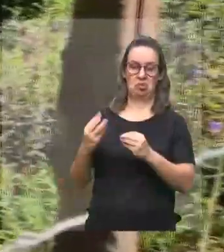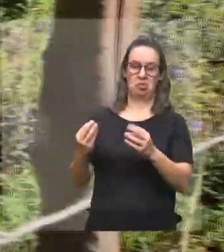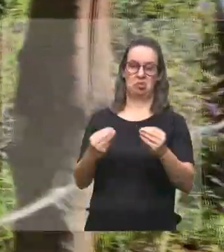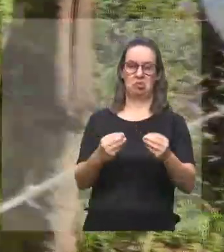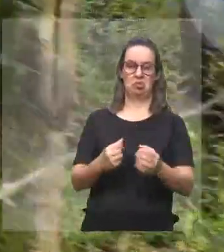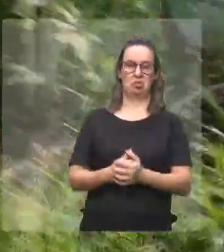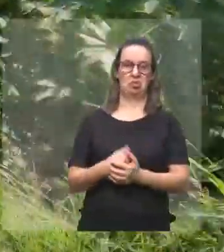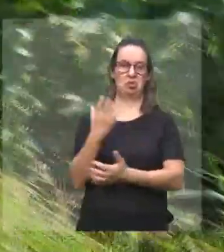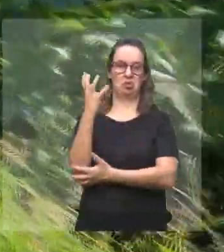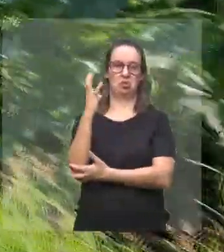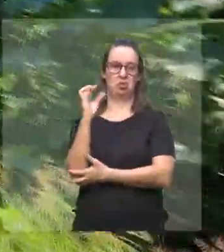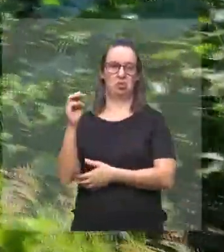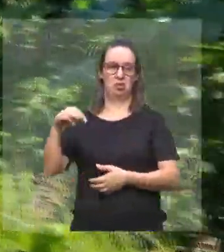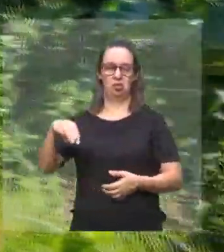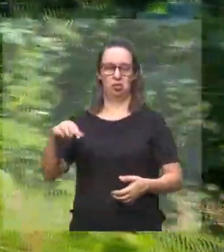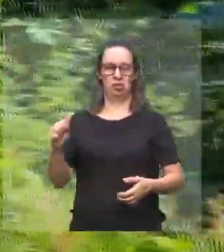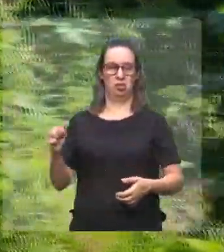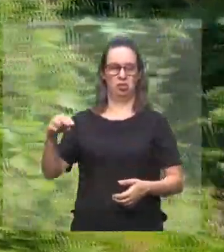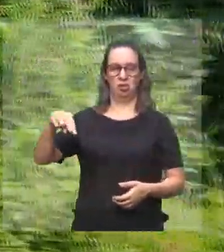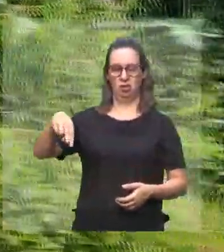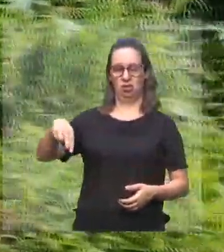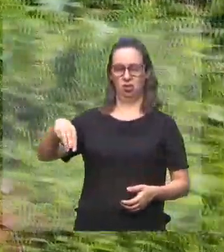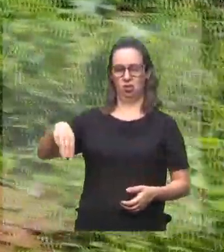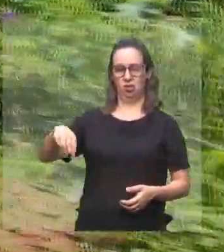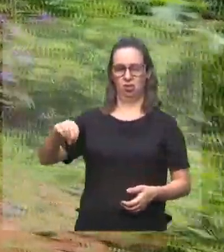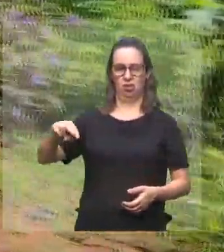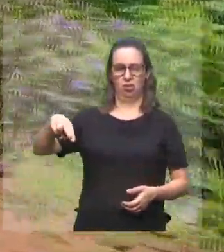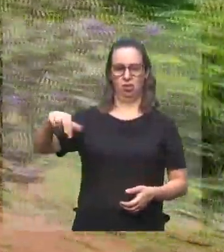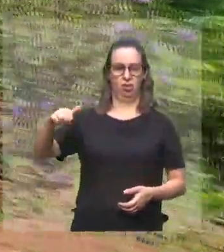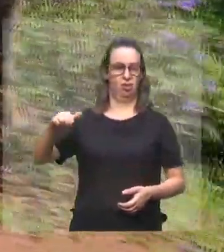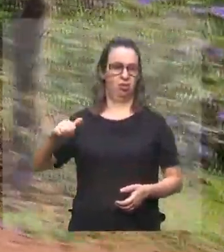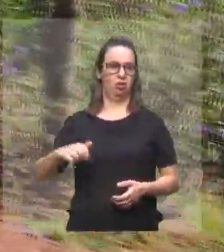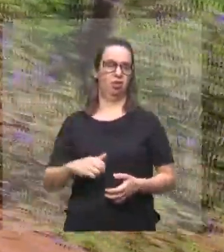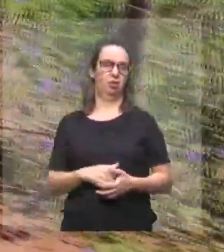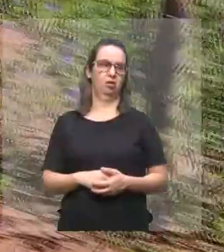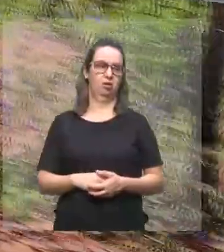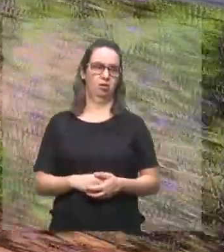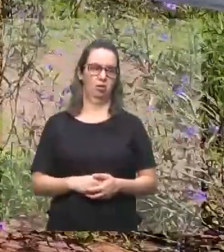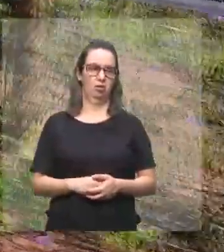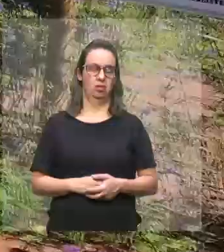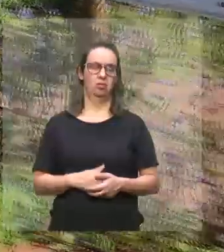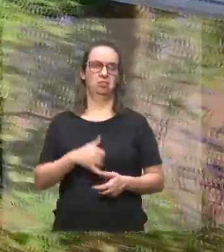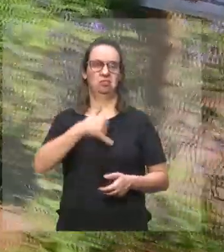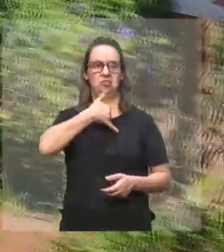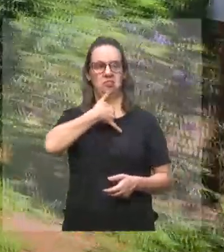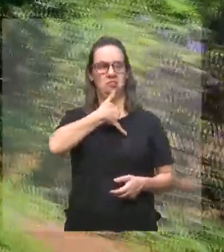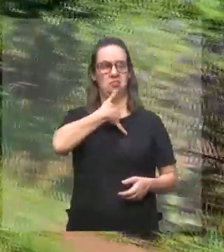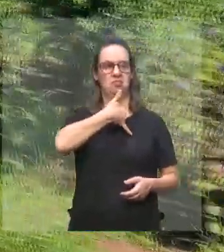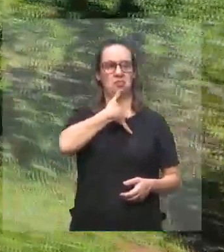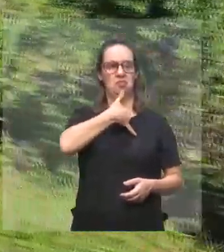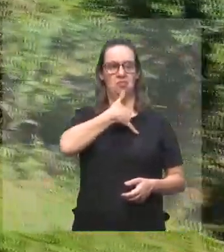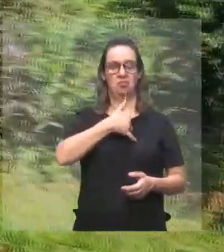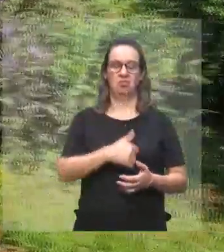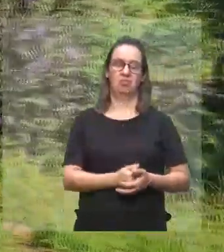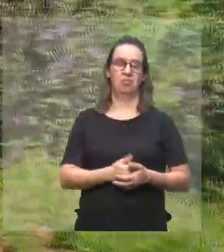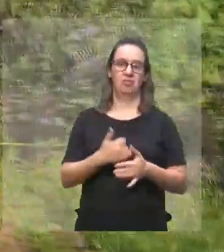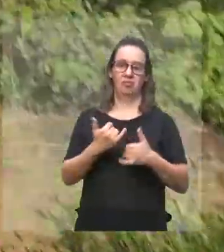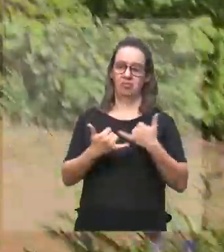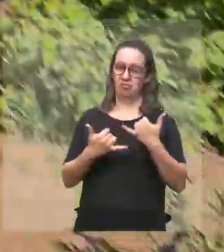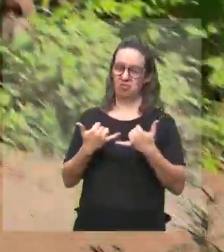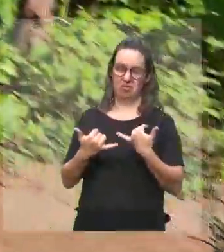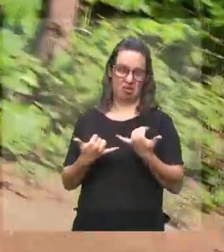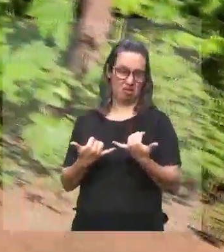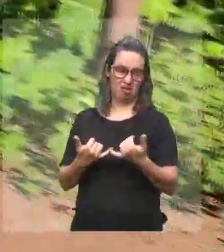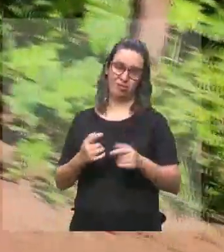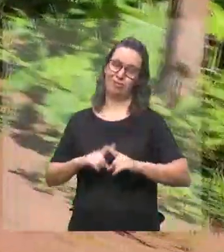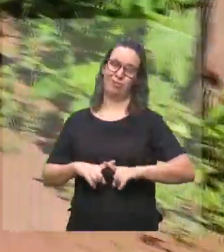para biodiesel, né? E nós estragou a surpresa, porque é triste, né? A gente brinca tudo, mas é chato, é uma